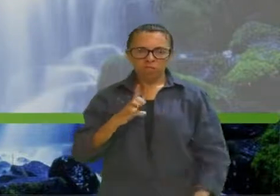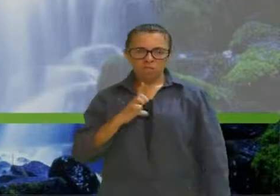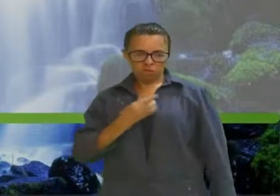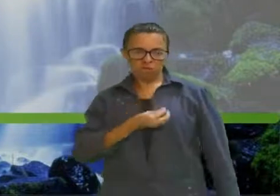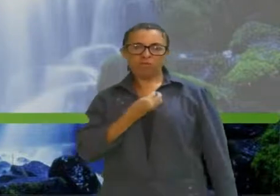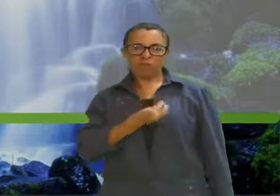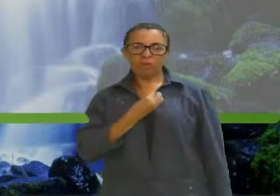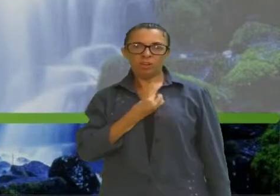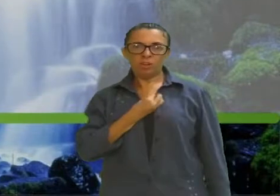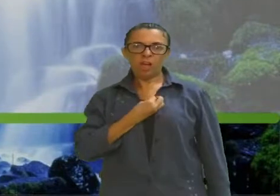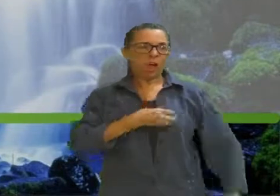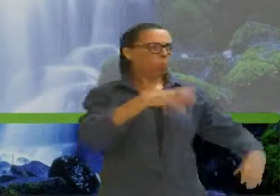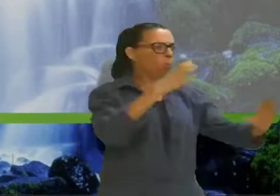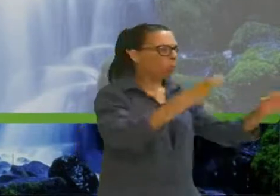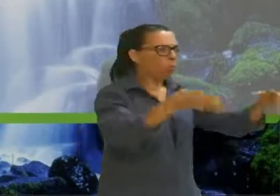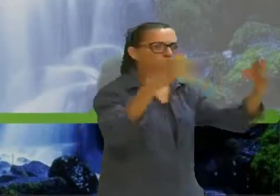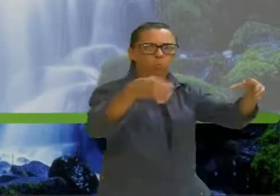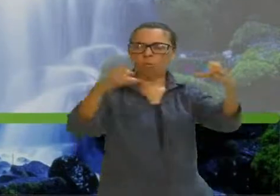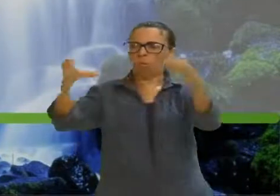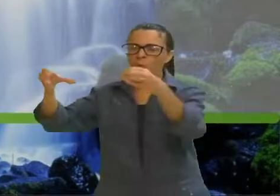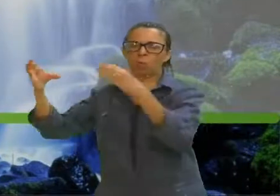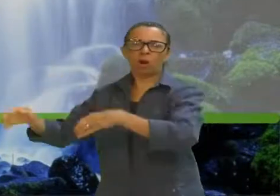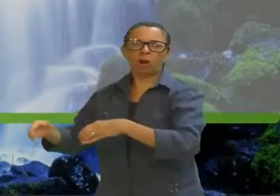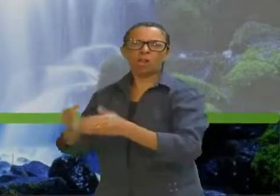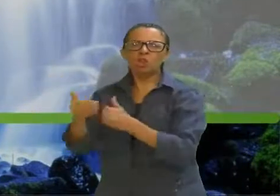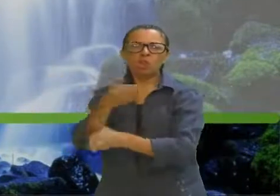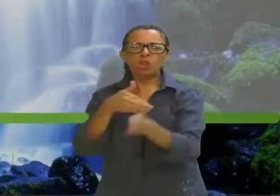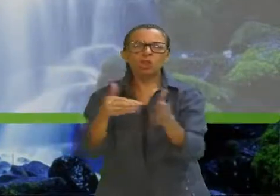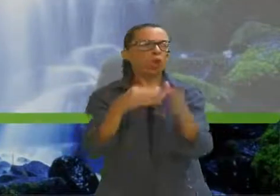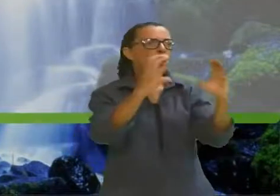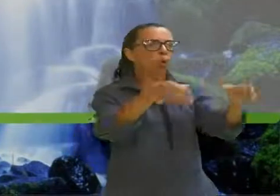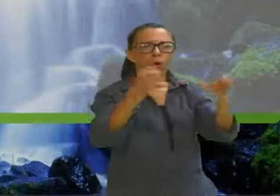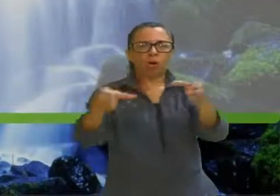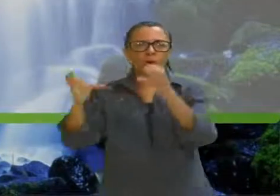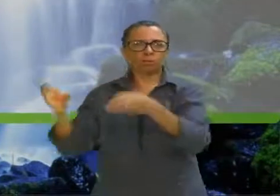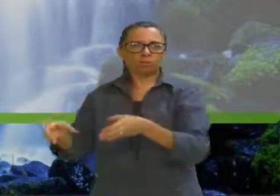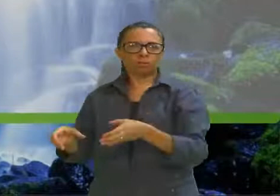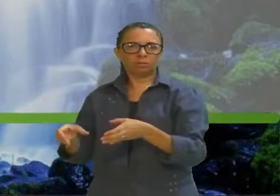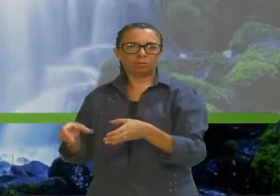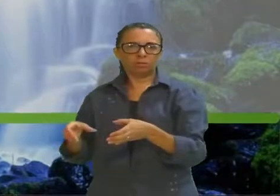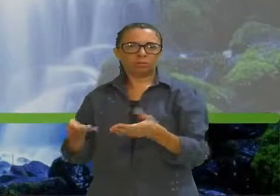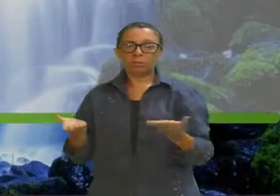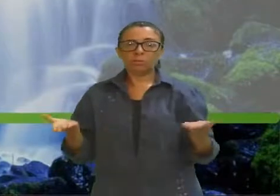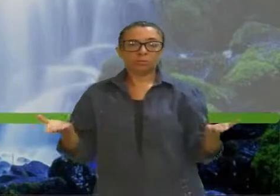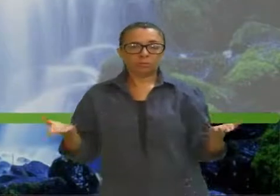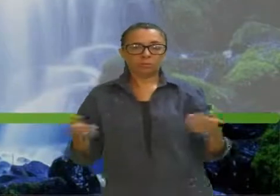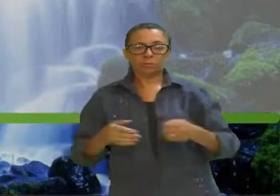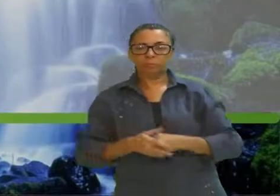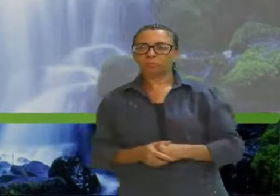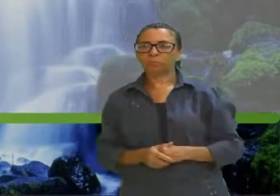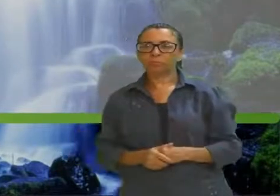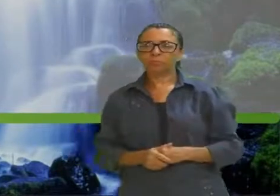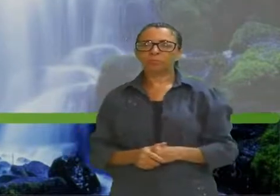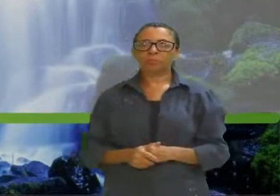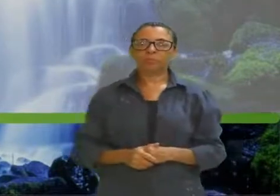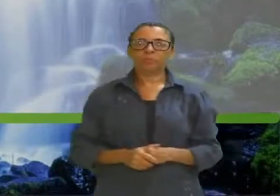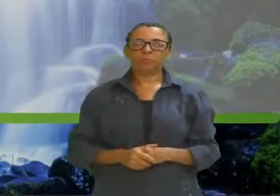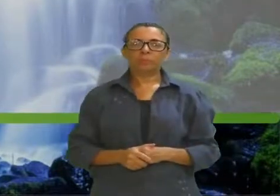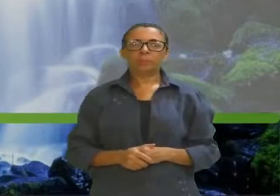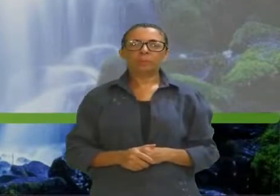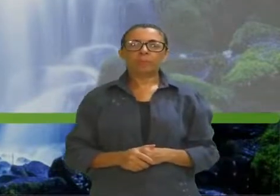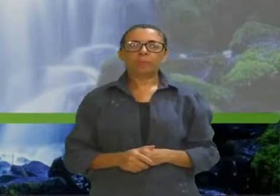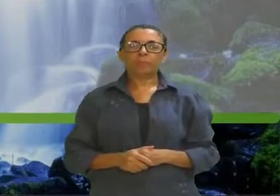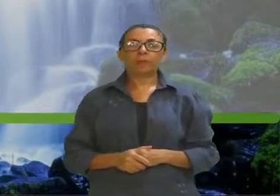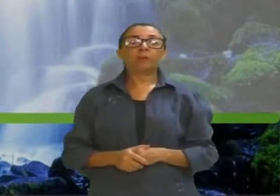precisaremos fazer alguns ajustes, como a gente vem falando nas aulas anteriores. Os